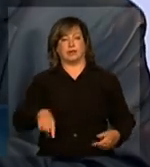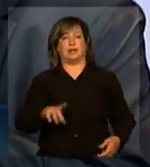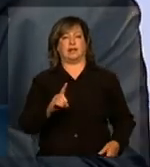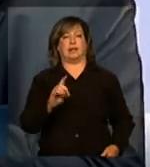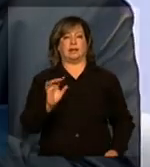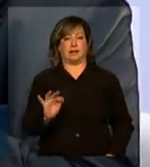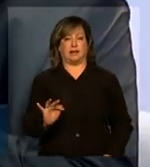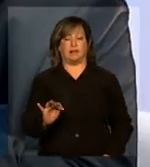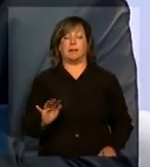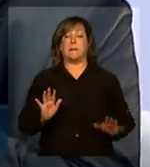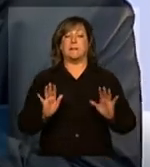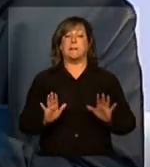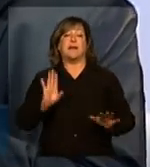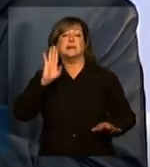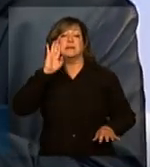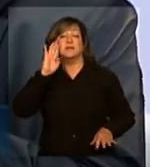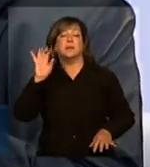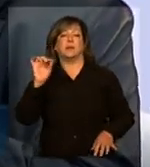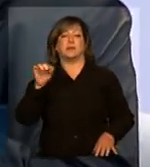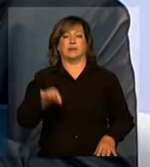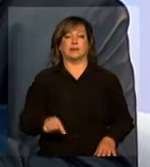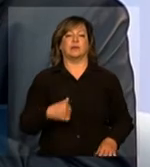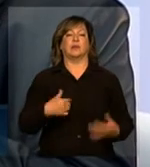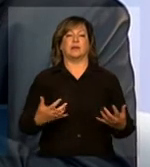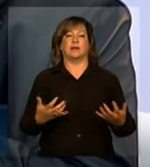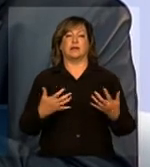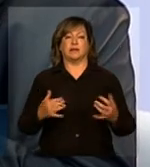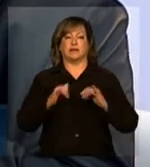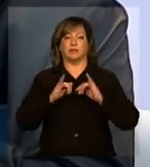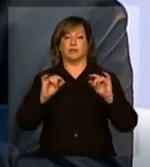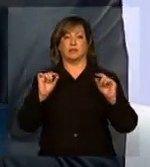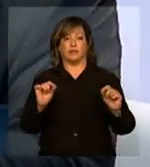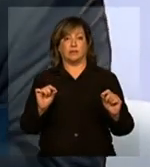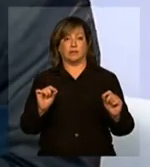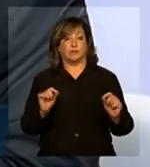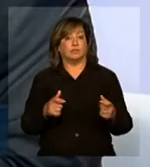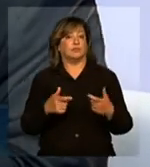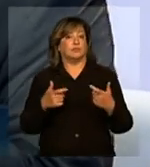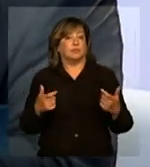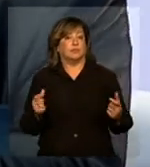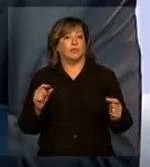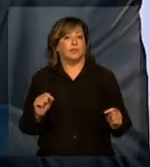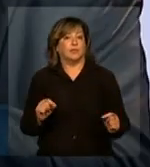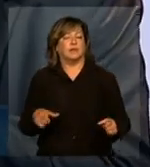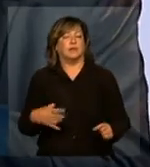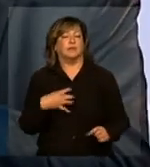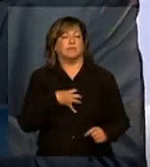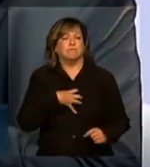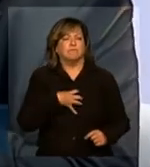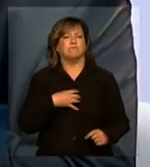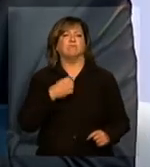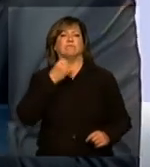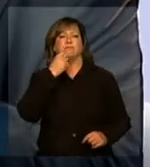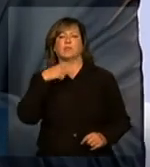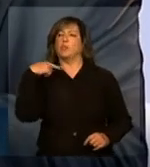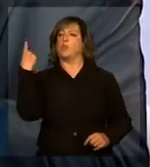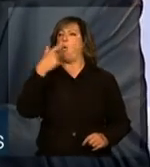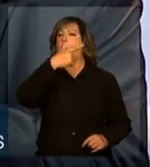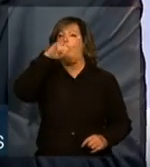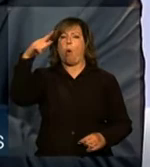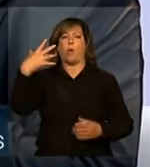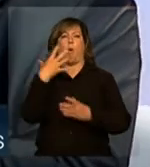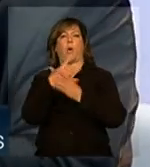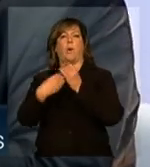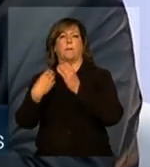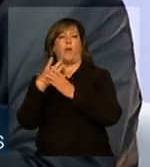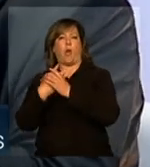Federal. Mas, mais do que isso, queria deixar registrado que serviu de inspiração e fio condutor de uma